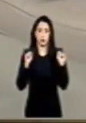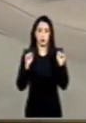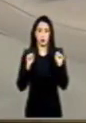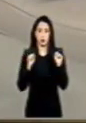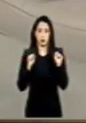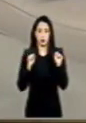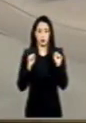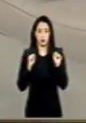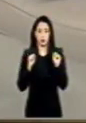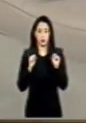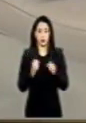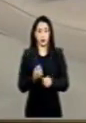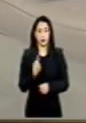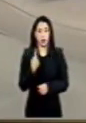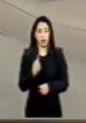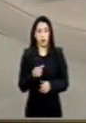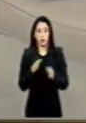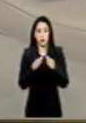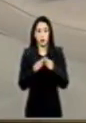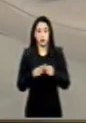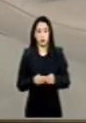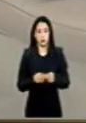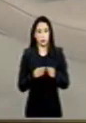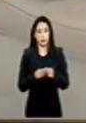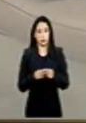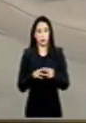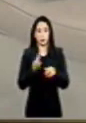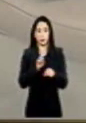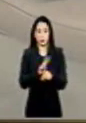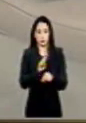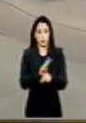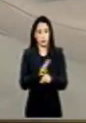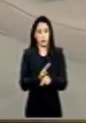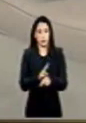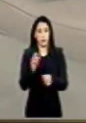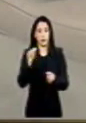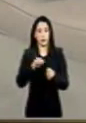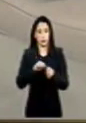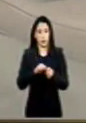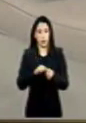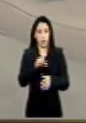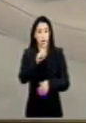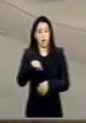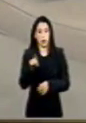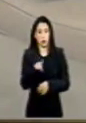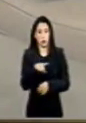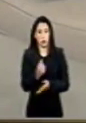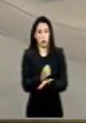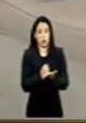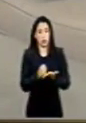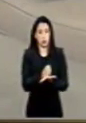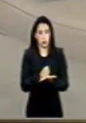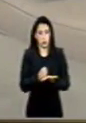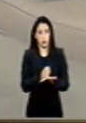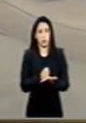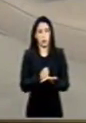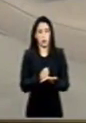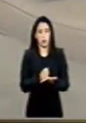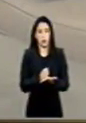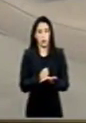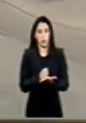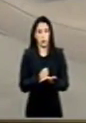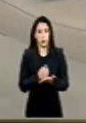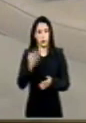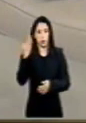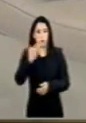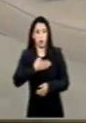um dos pedidos que a defesa também faz. Anulação com base nessa prova